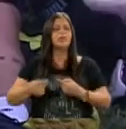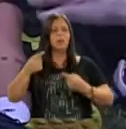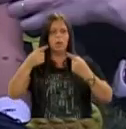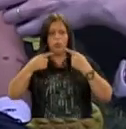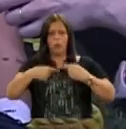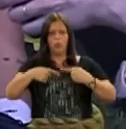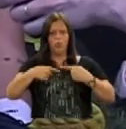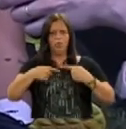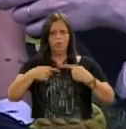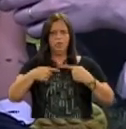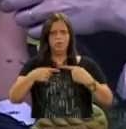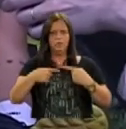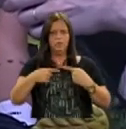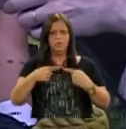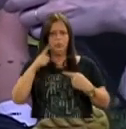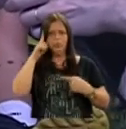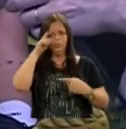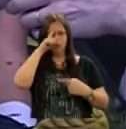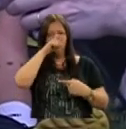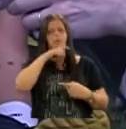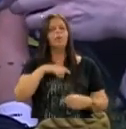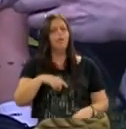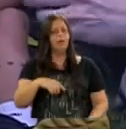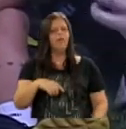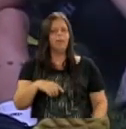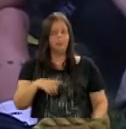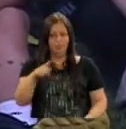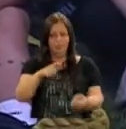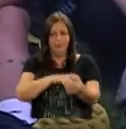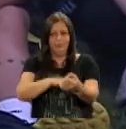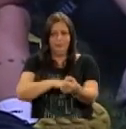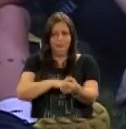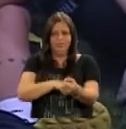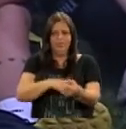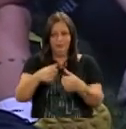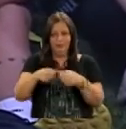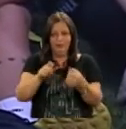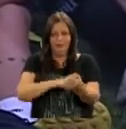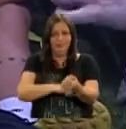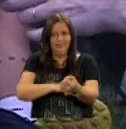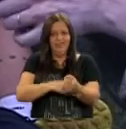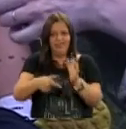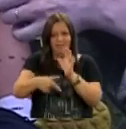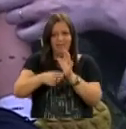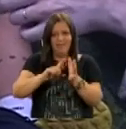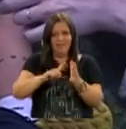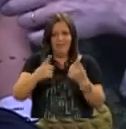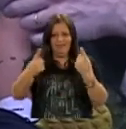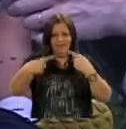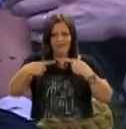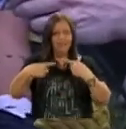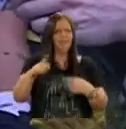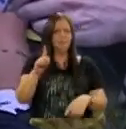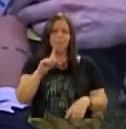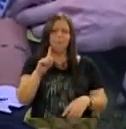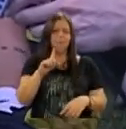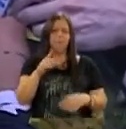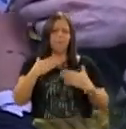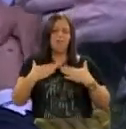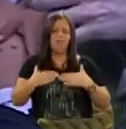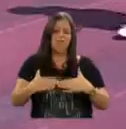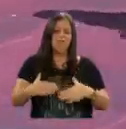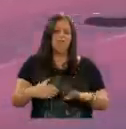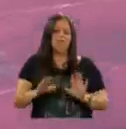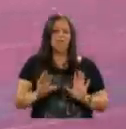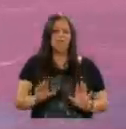é dura é nervoso nervoso e ansioso antes do jogo não estava no local